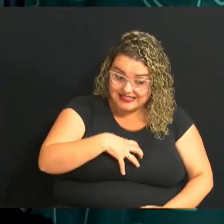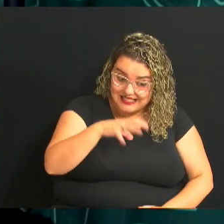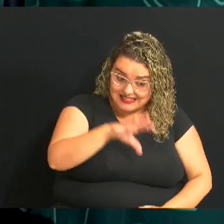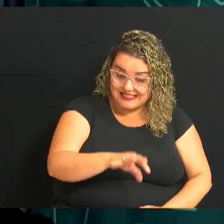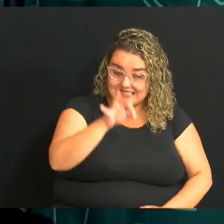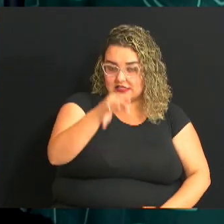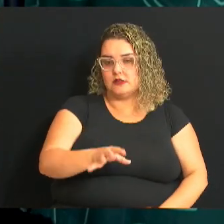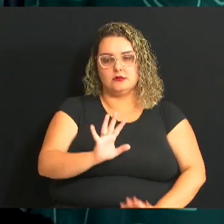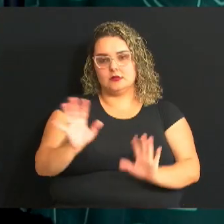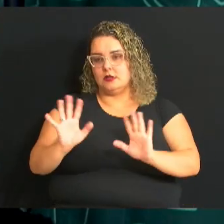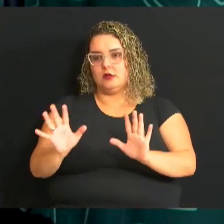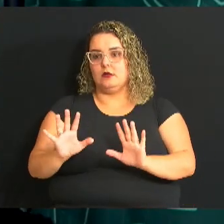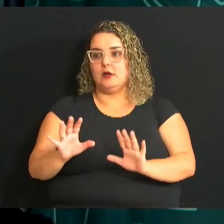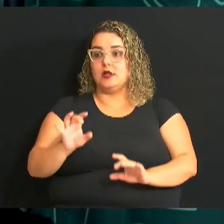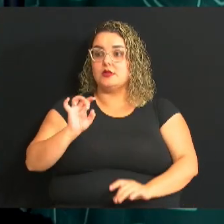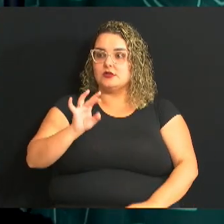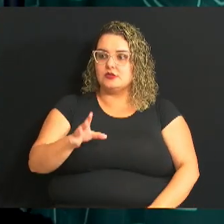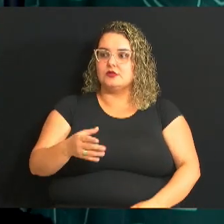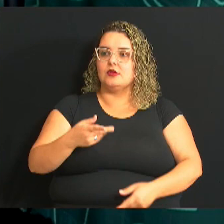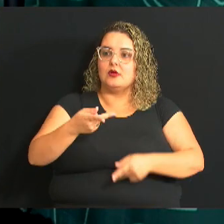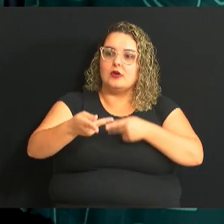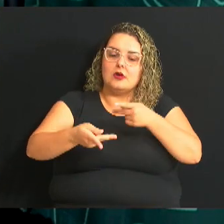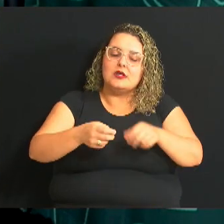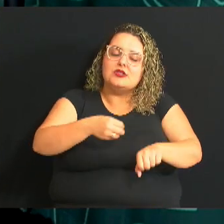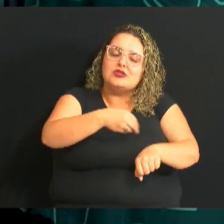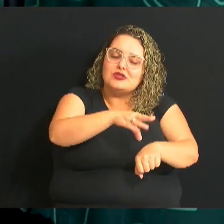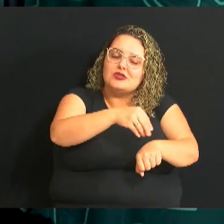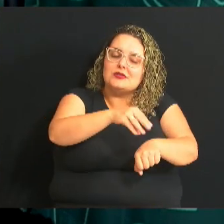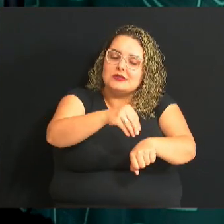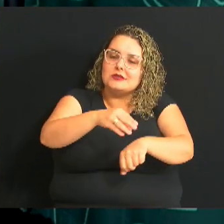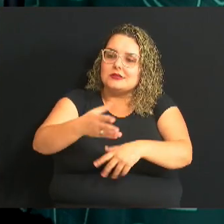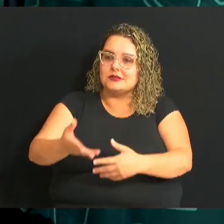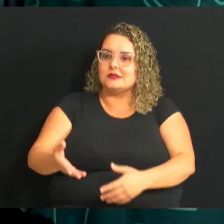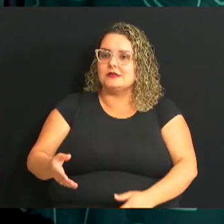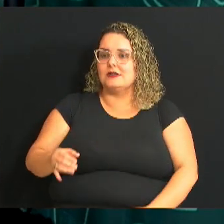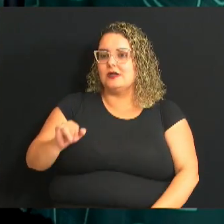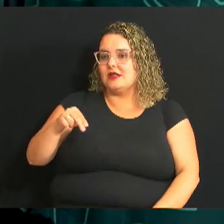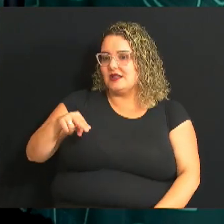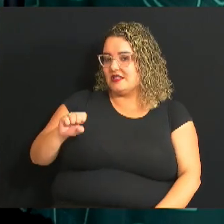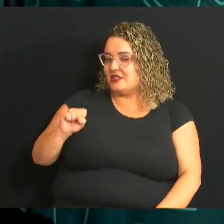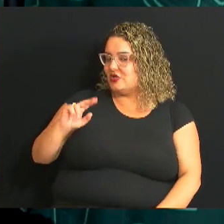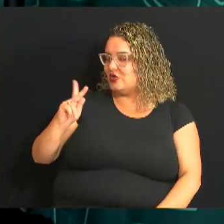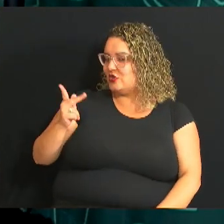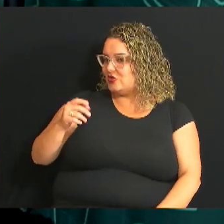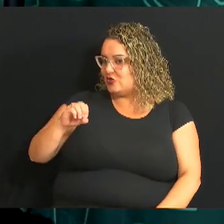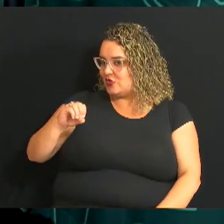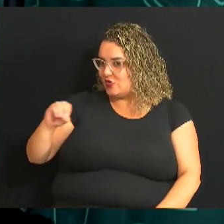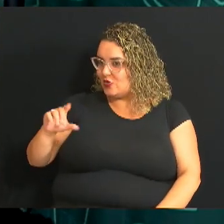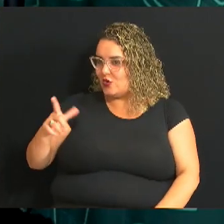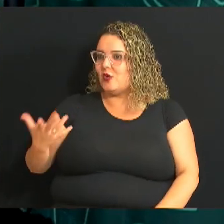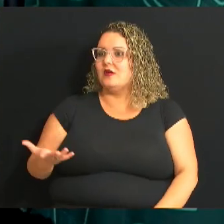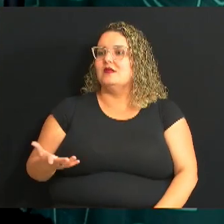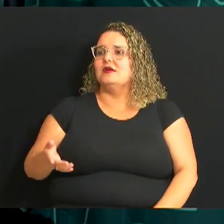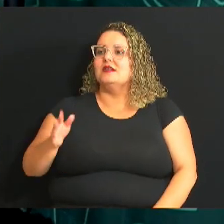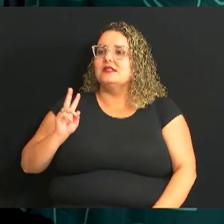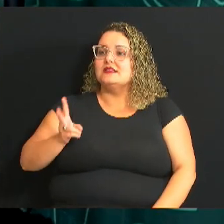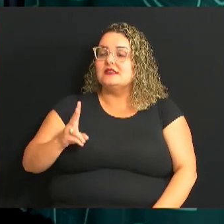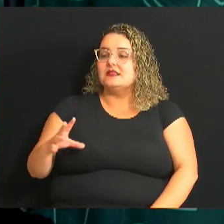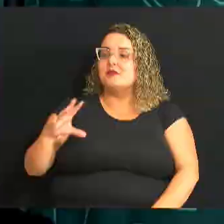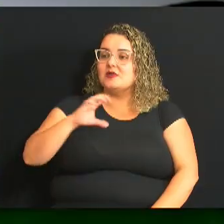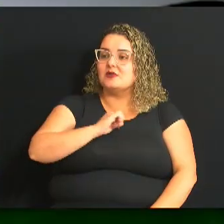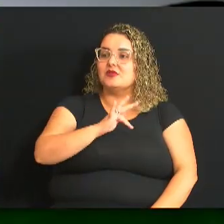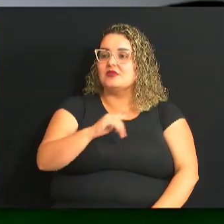dá certo. Estamos falando do projeto F1 in School. Você sempre gostou de Fórmula 1, Pedro? Ou